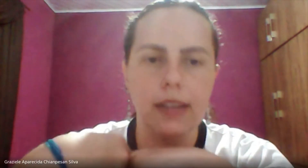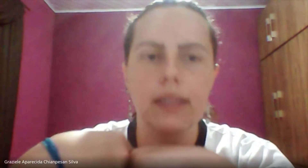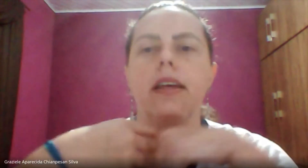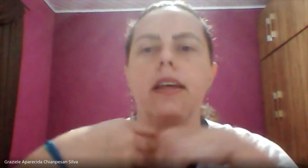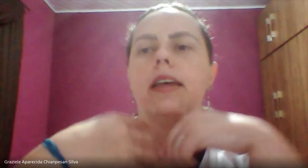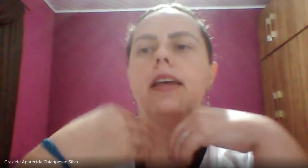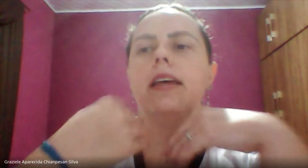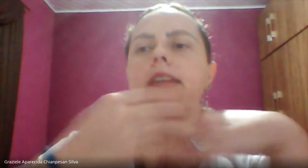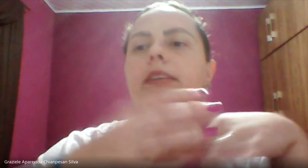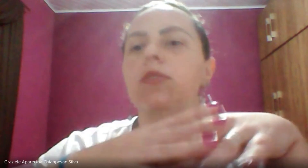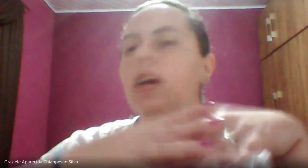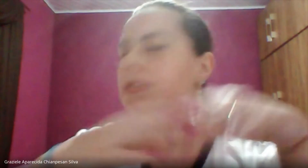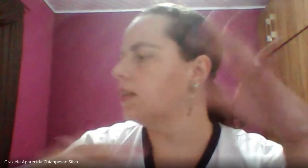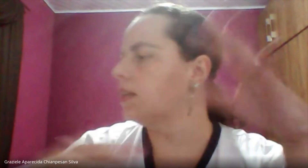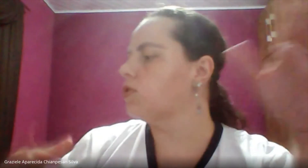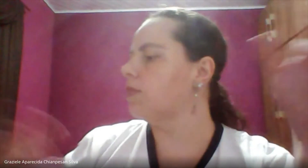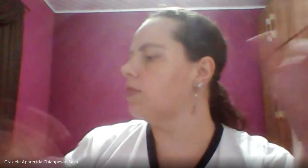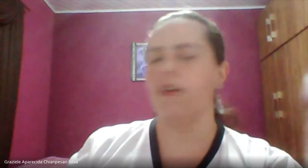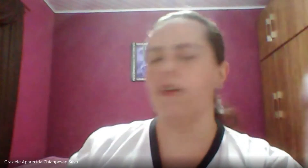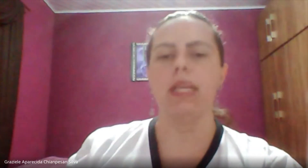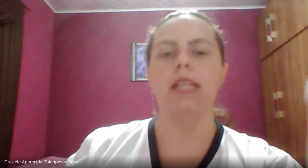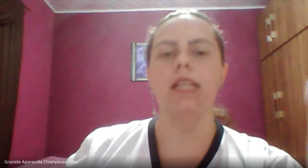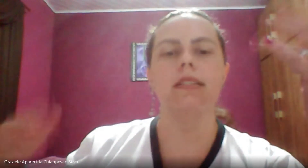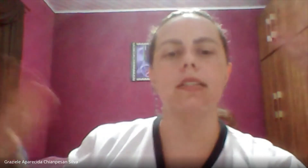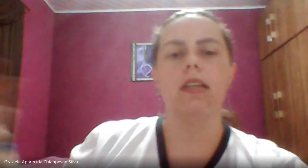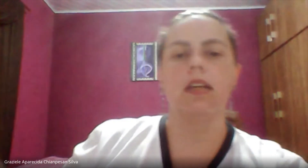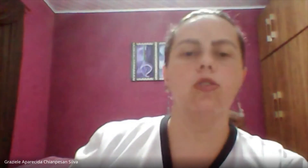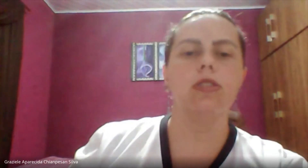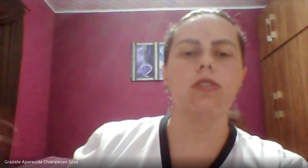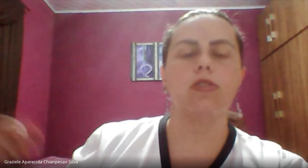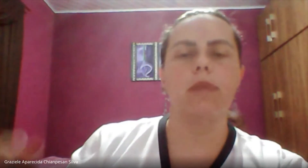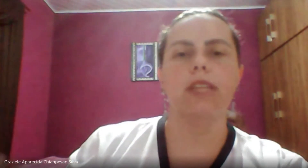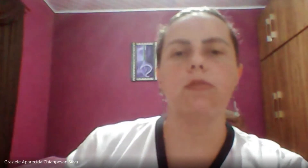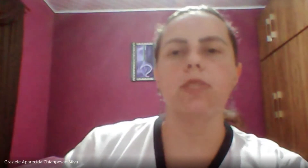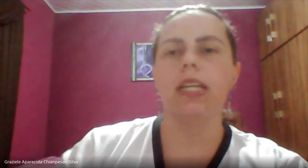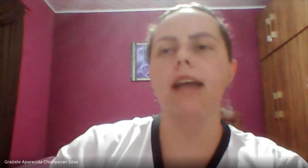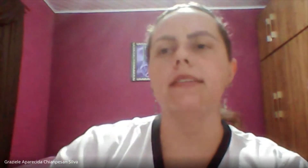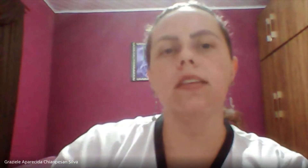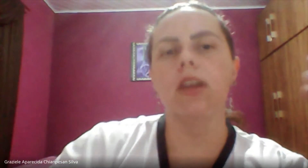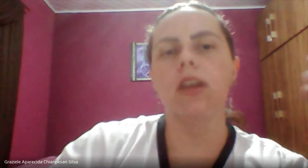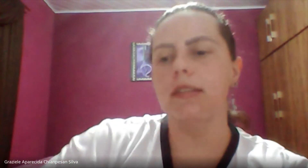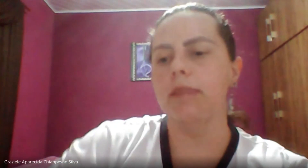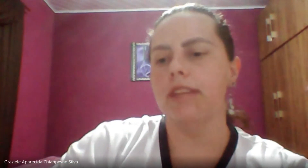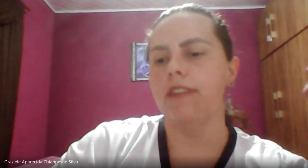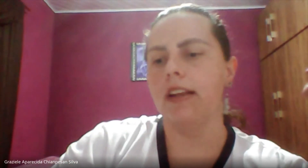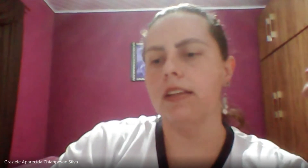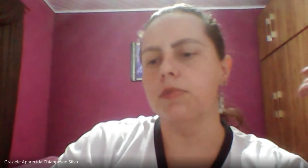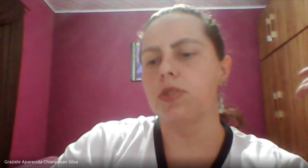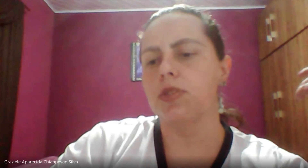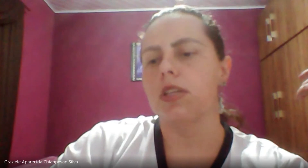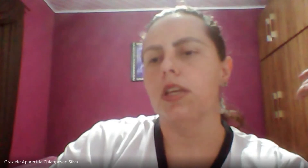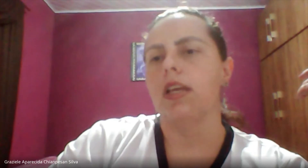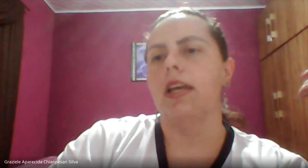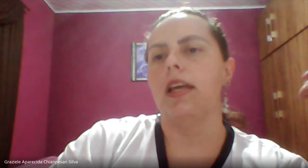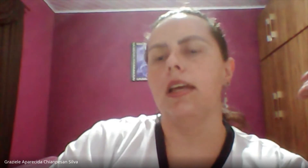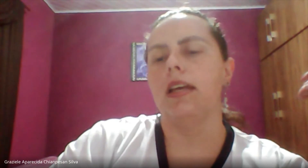tá? Então, nós falamos sobre as famílias dos instrumentos musicais e nós também